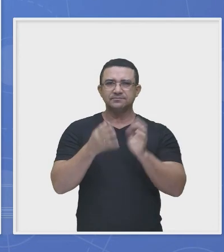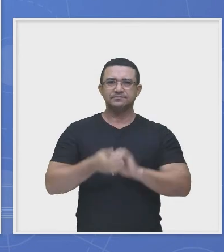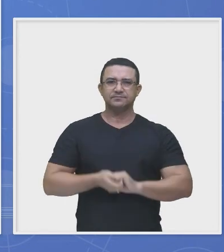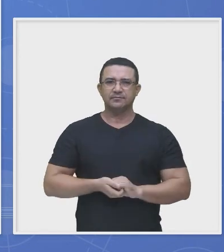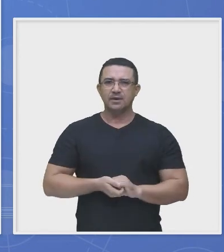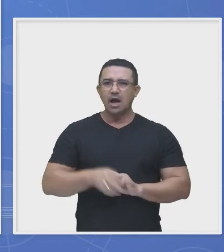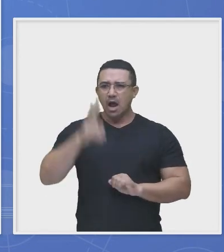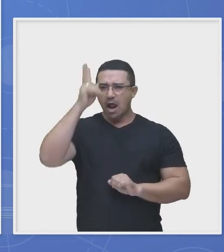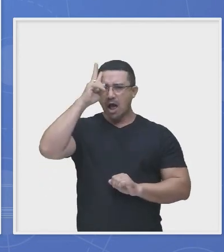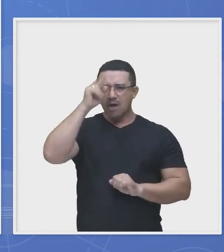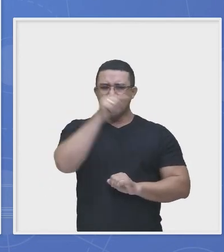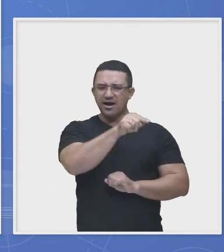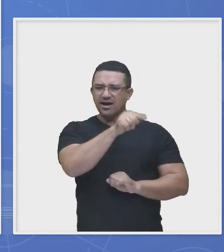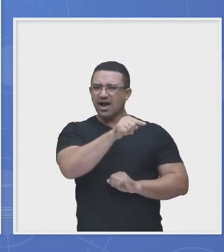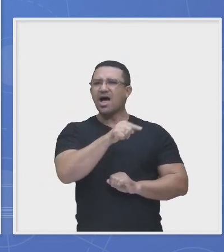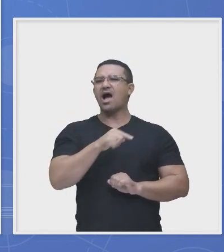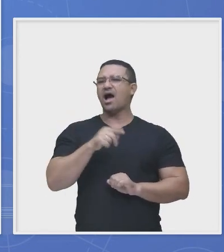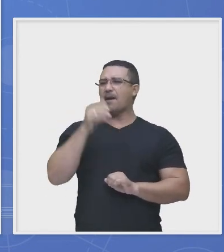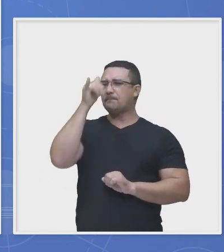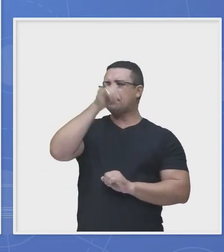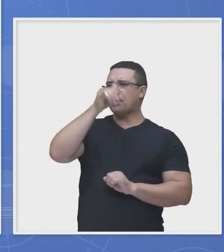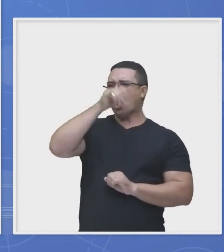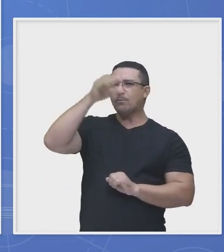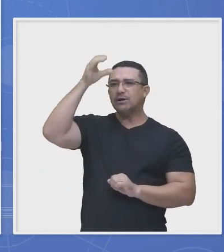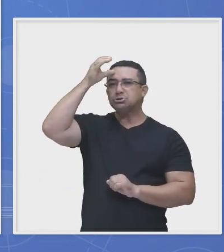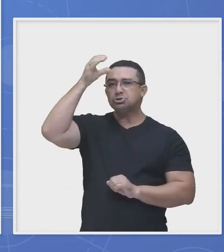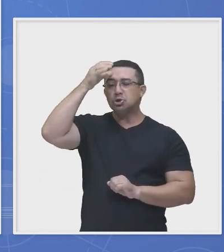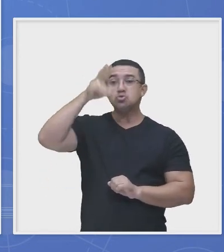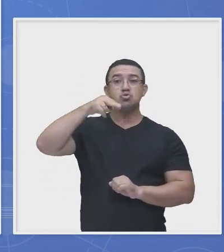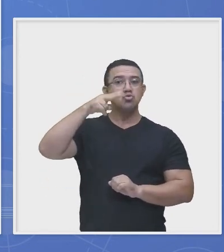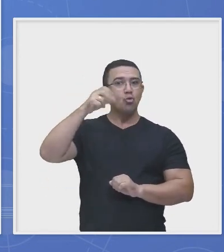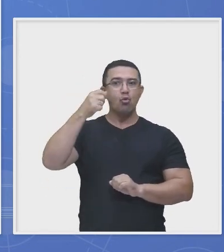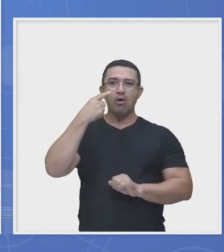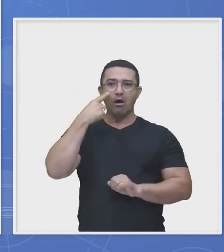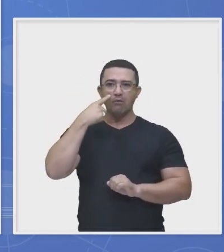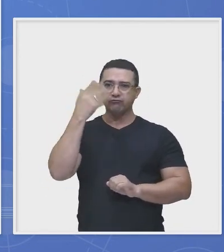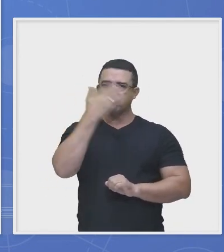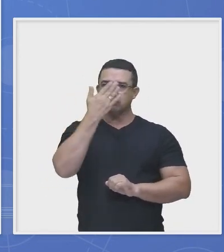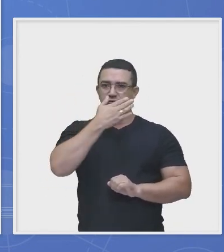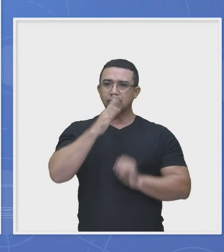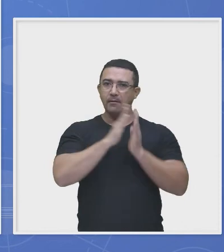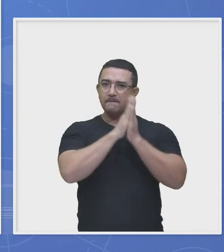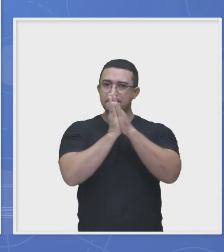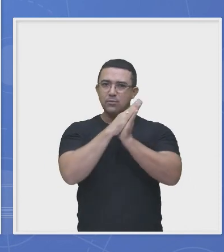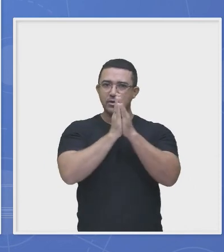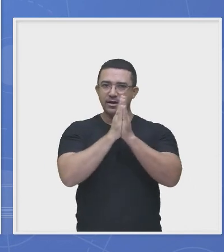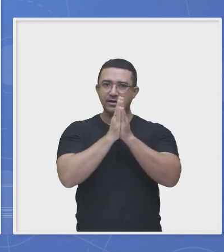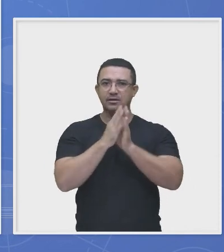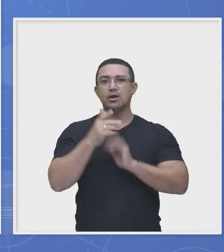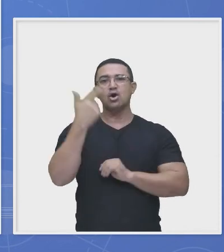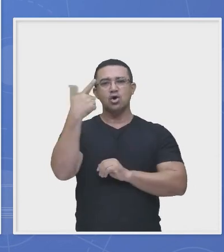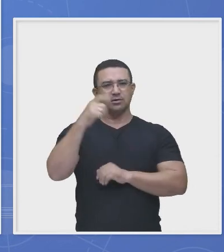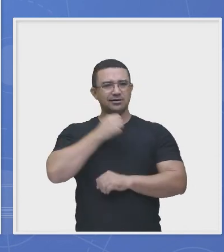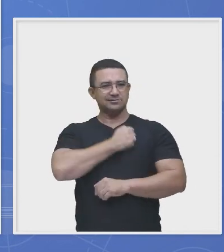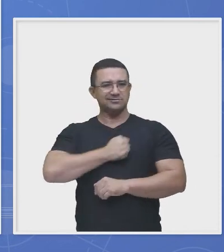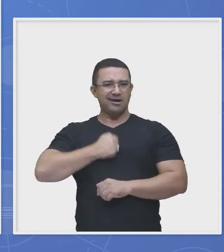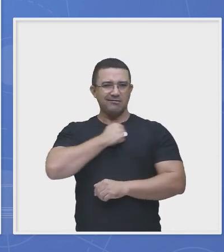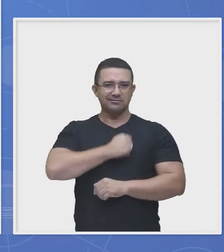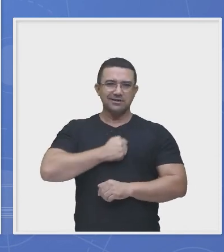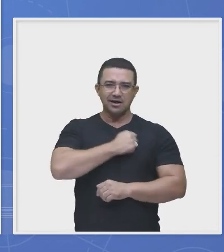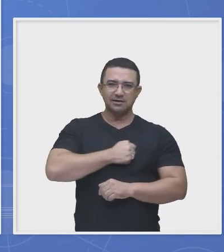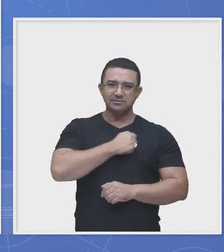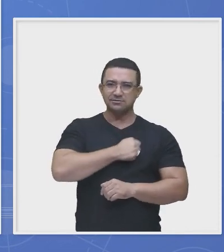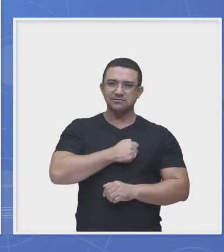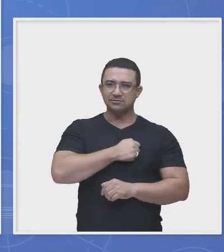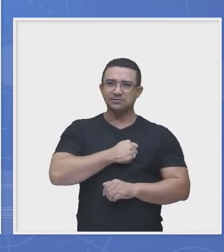Lembra-te daquela bobinha da titia que nunca vira boneca? Outra de saudade, no nós dos dedos